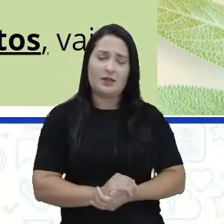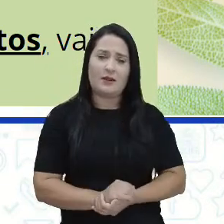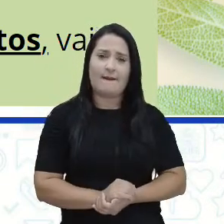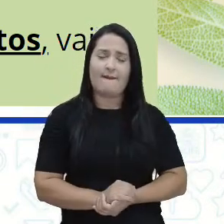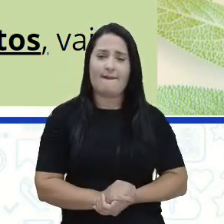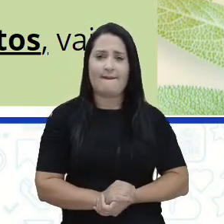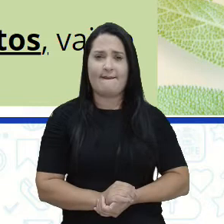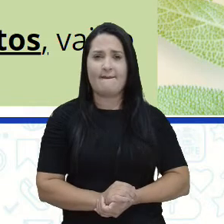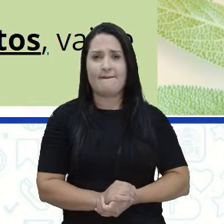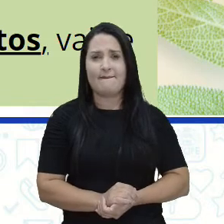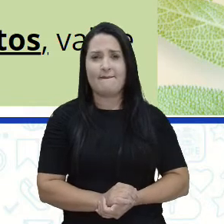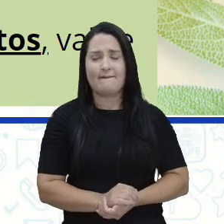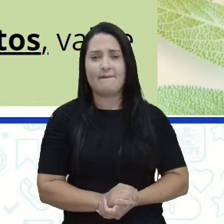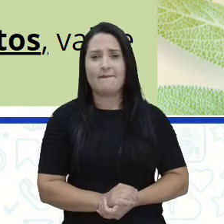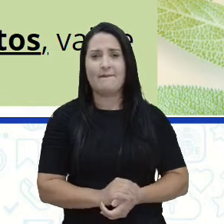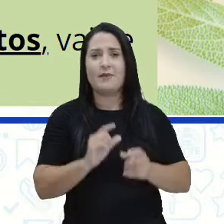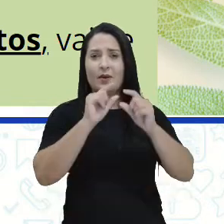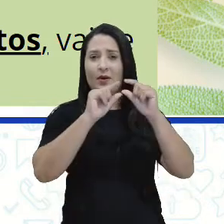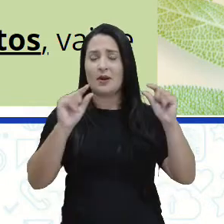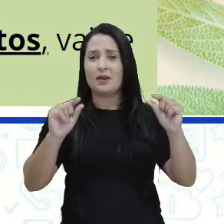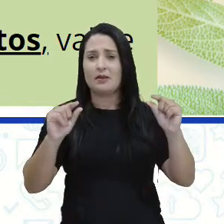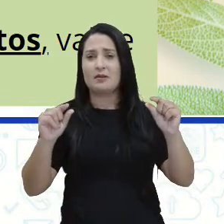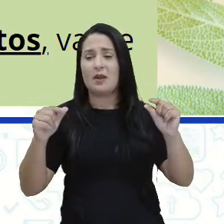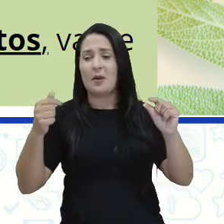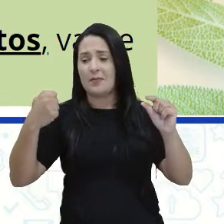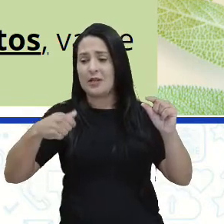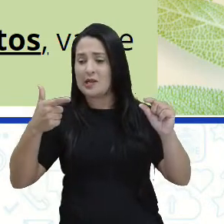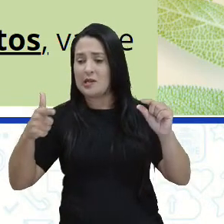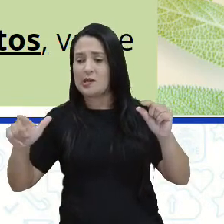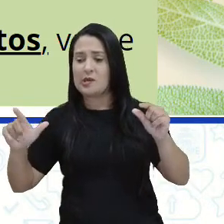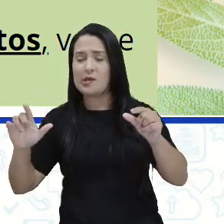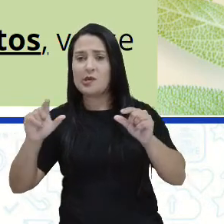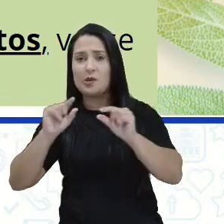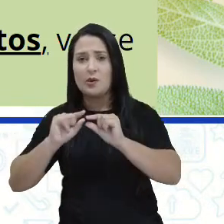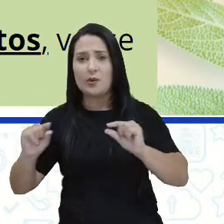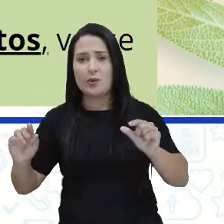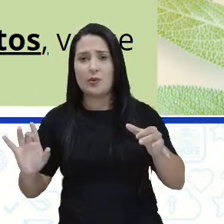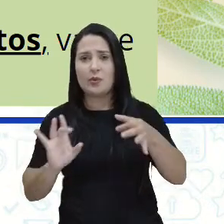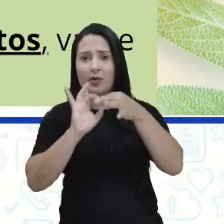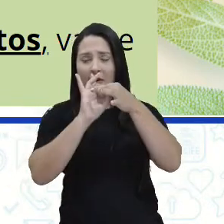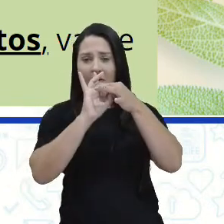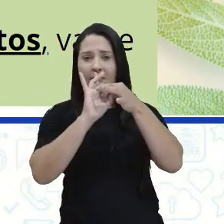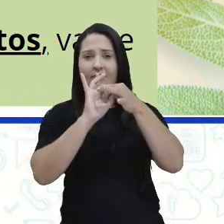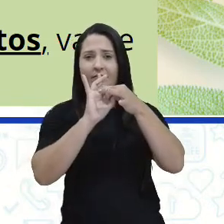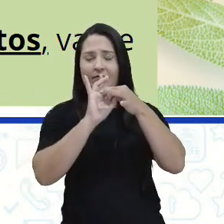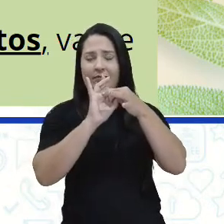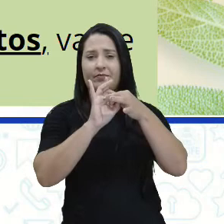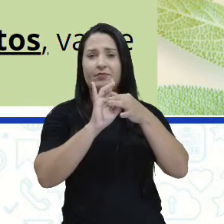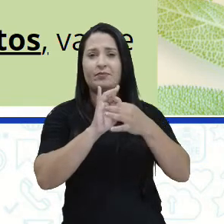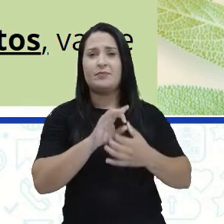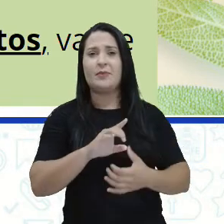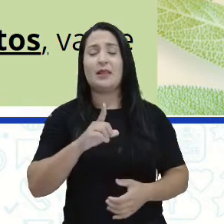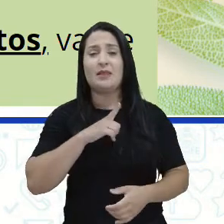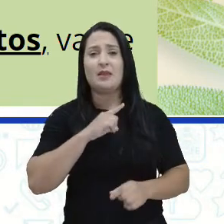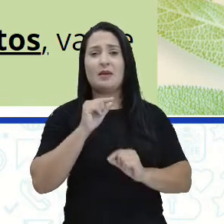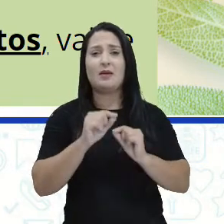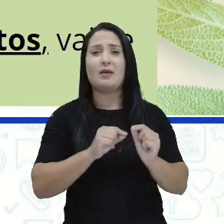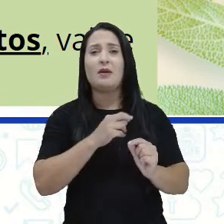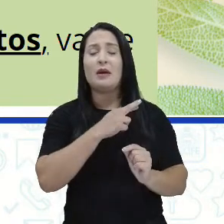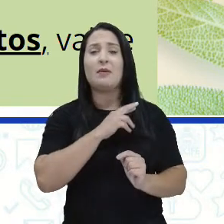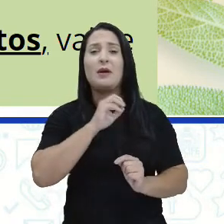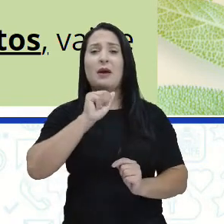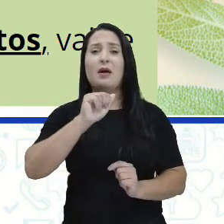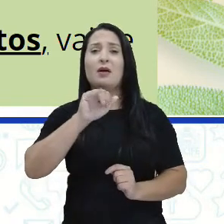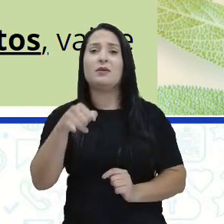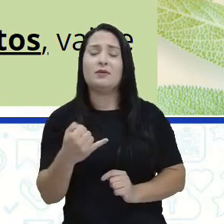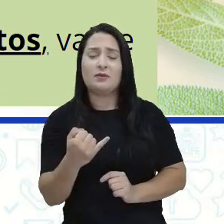subordinação, ou seja, que uma oração depende da outra, a função dessa subordinada é a função do adjetivo. No caso